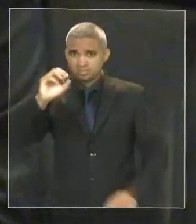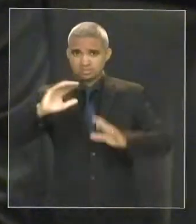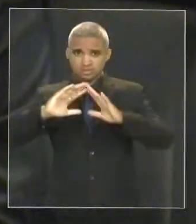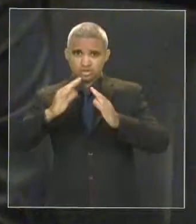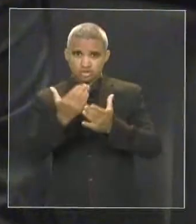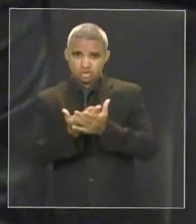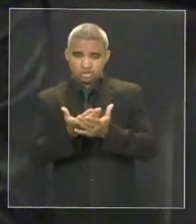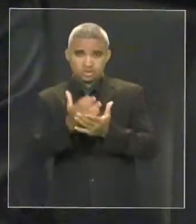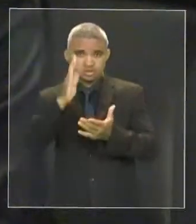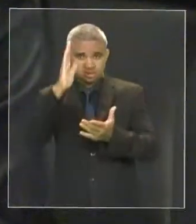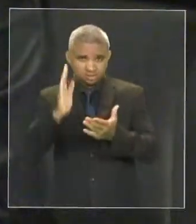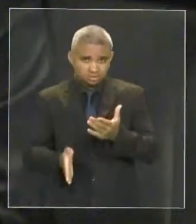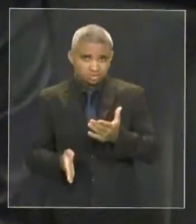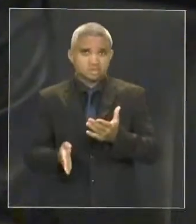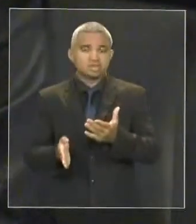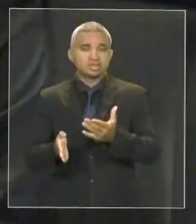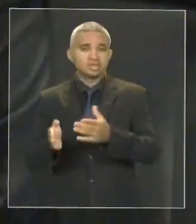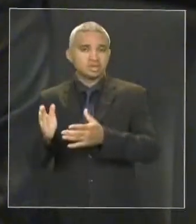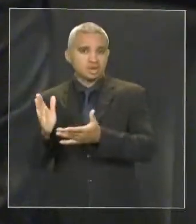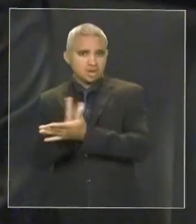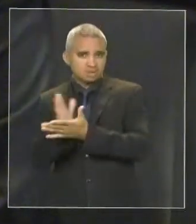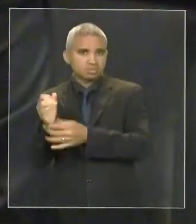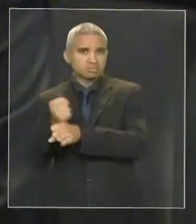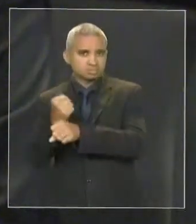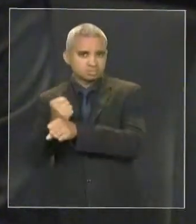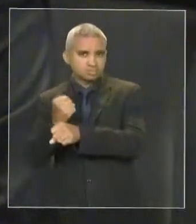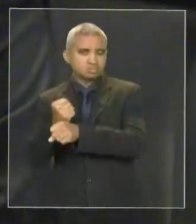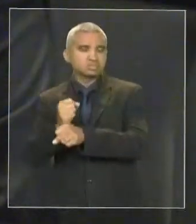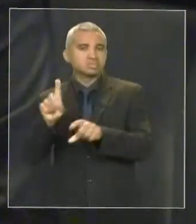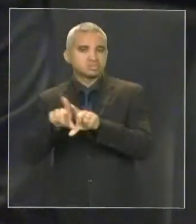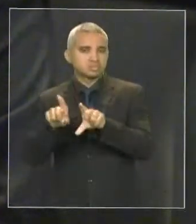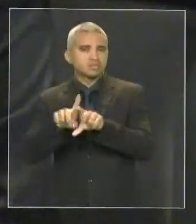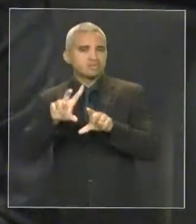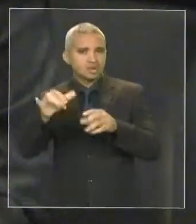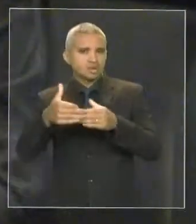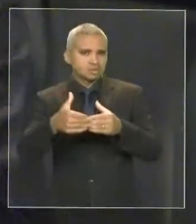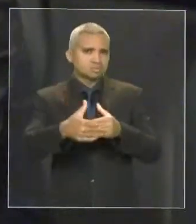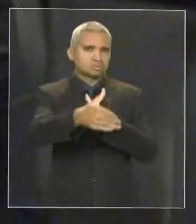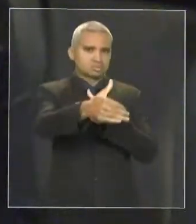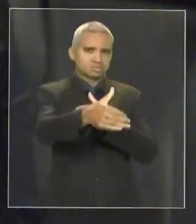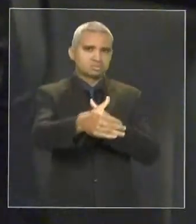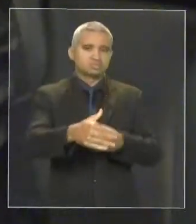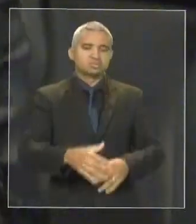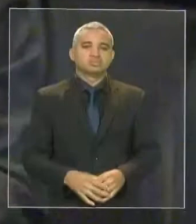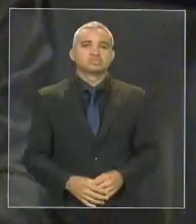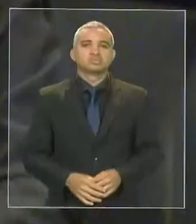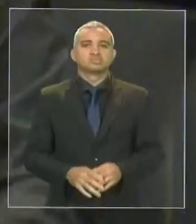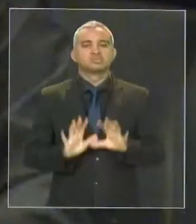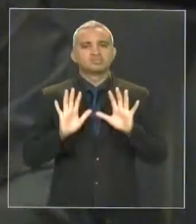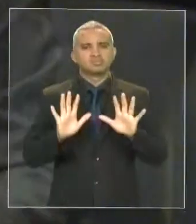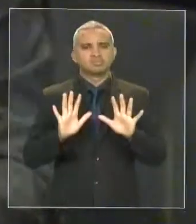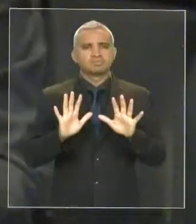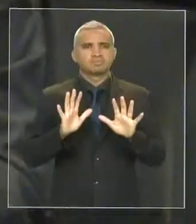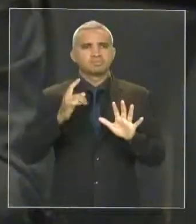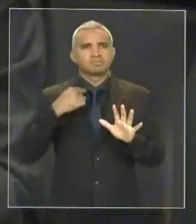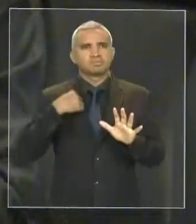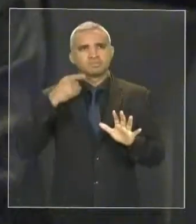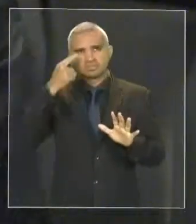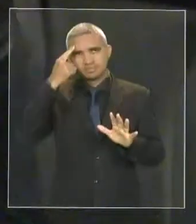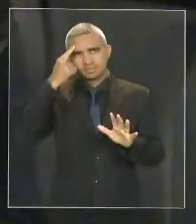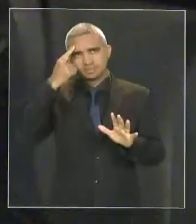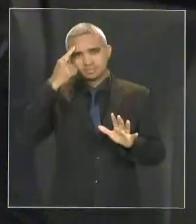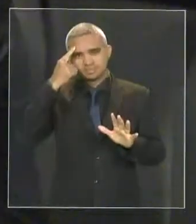já foram ou serão entregues pelo governo do Estado. E aí, deputado Wellington, me vem